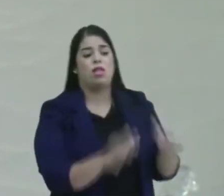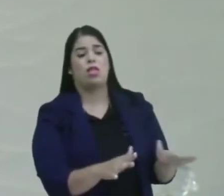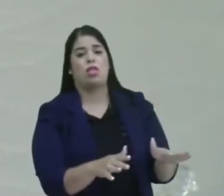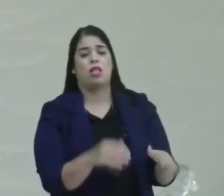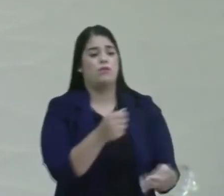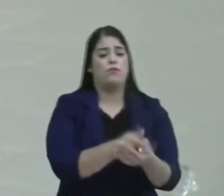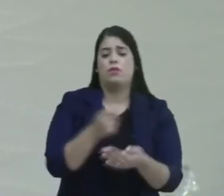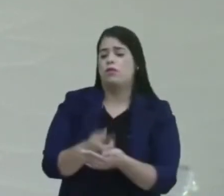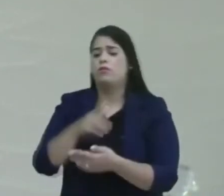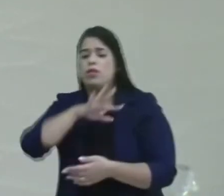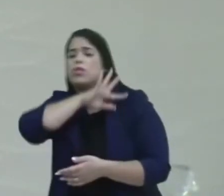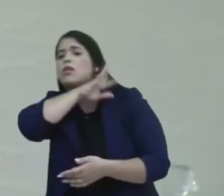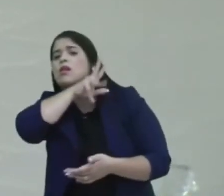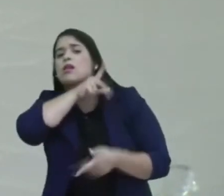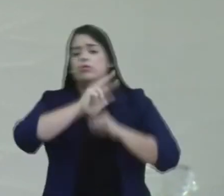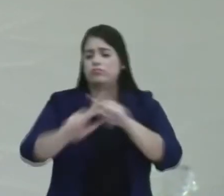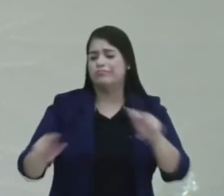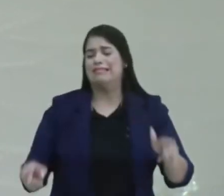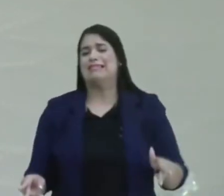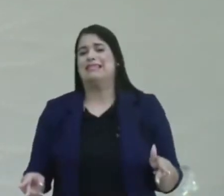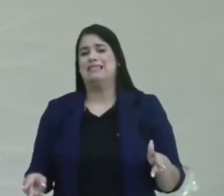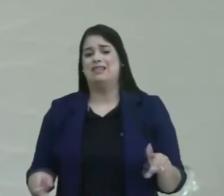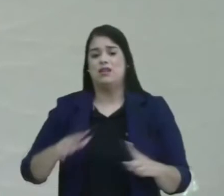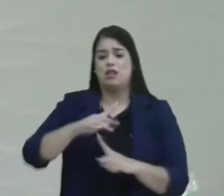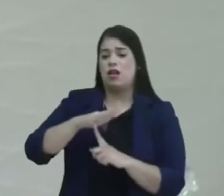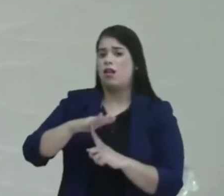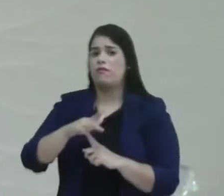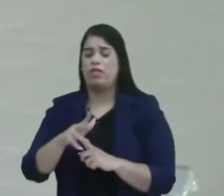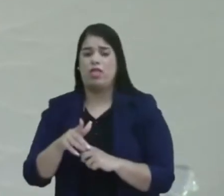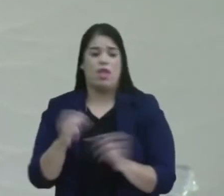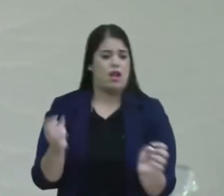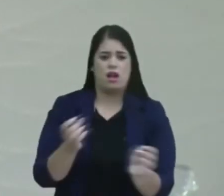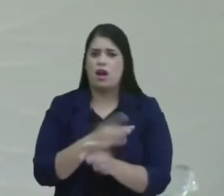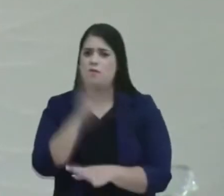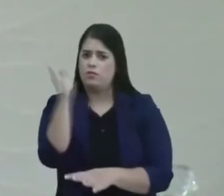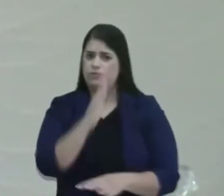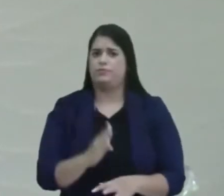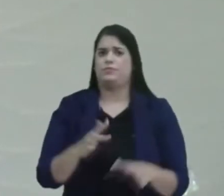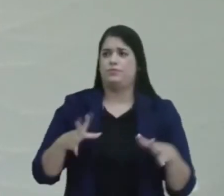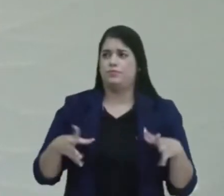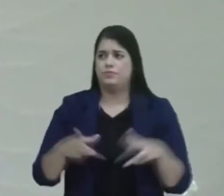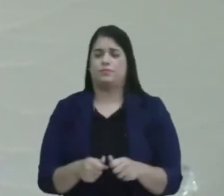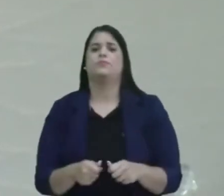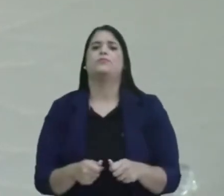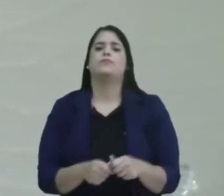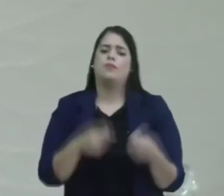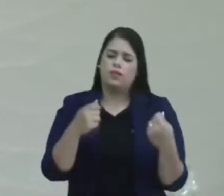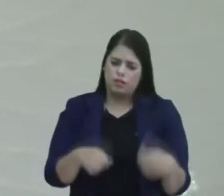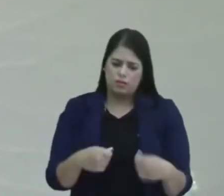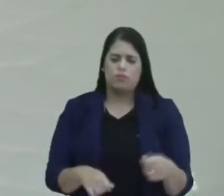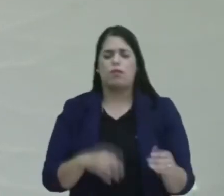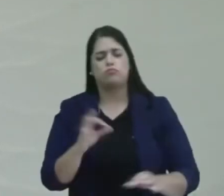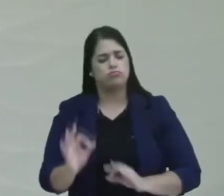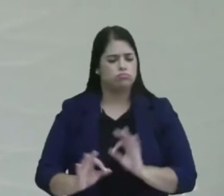animais e acabaram se endividando, porque as feiras fecharam no Brasil todo. Então, são essas coisas que a gente precisa trazer para